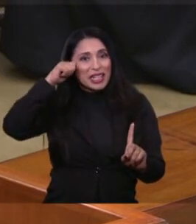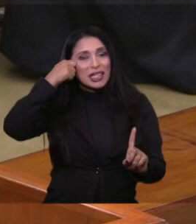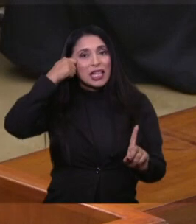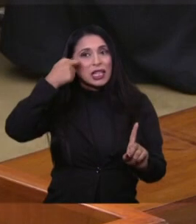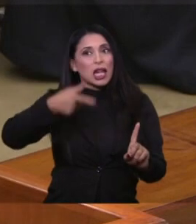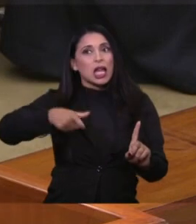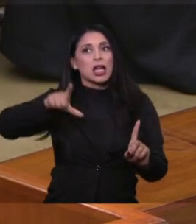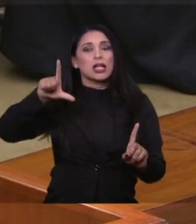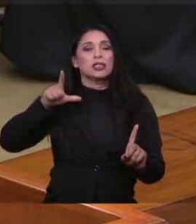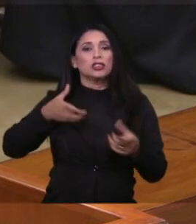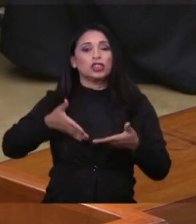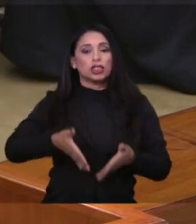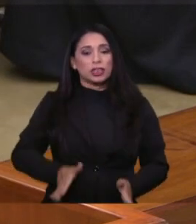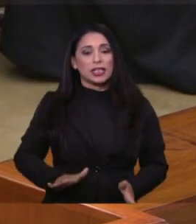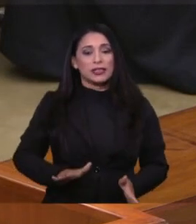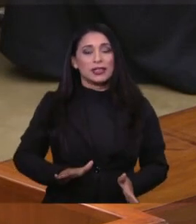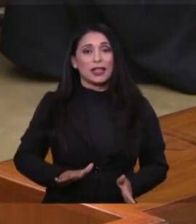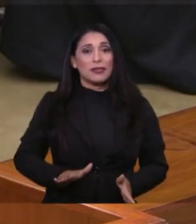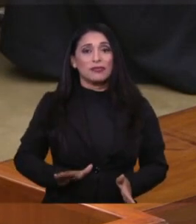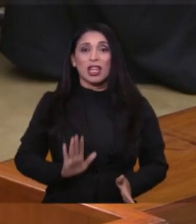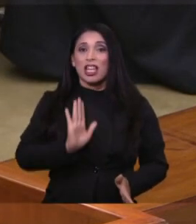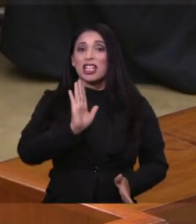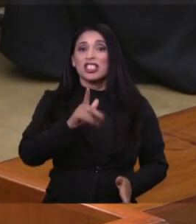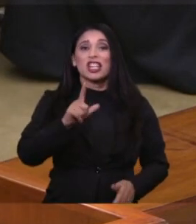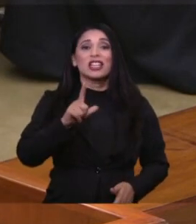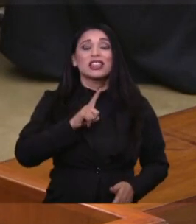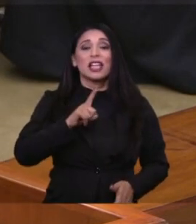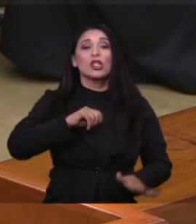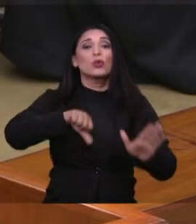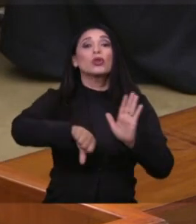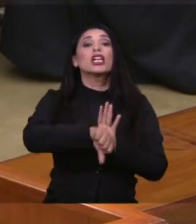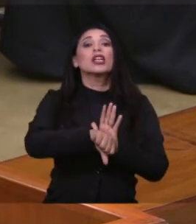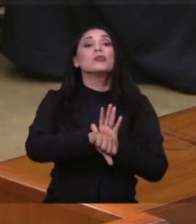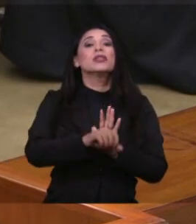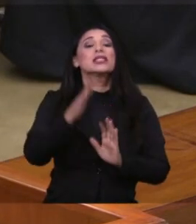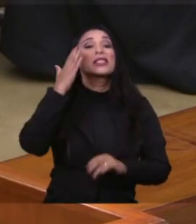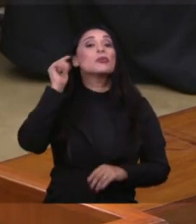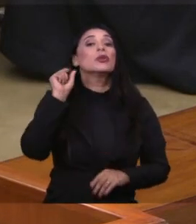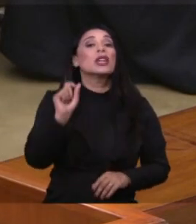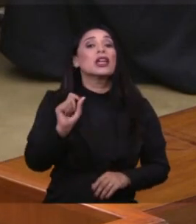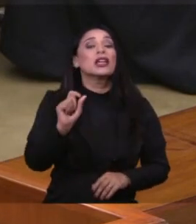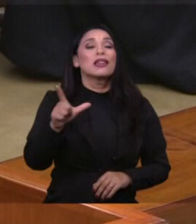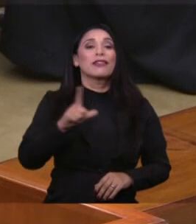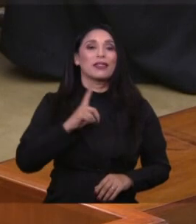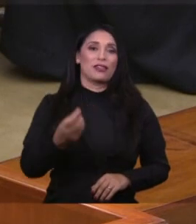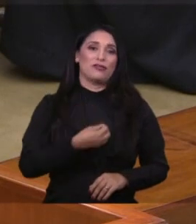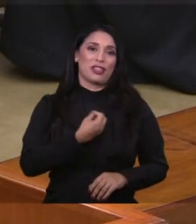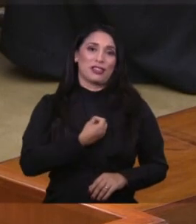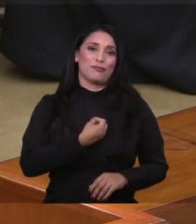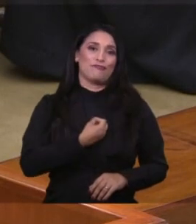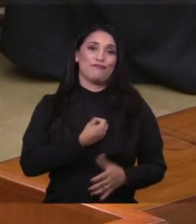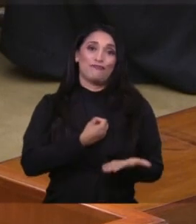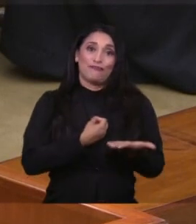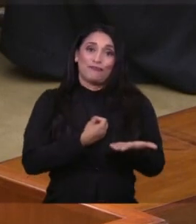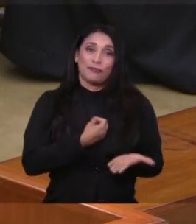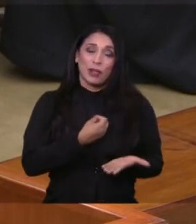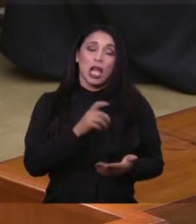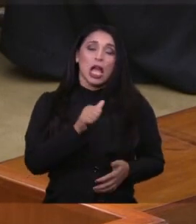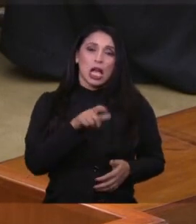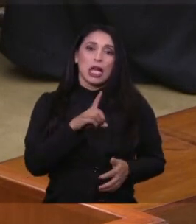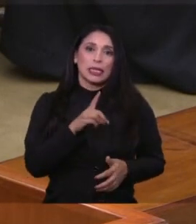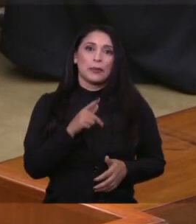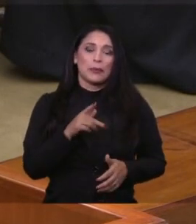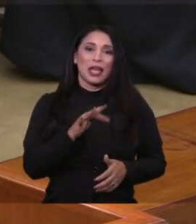nascer, já nasce condenada, sabe por qual crime? Existir. Esta DPF tem o objetivo